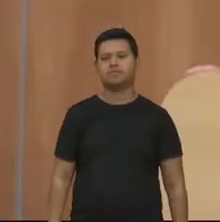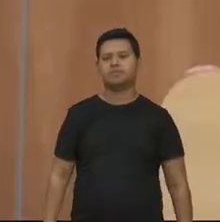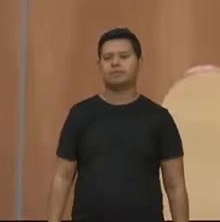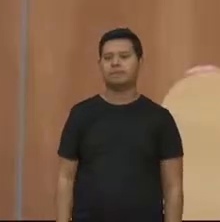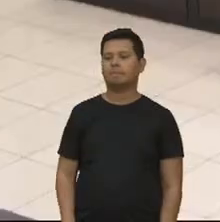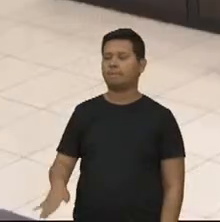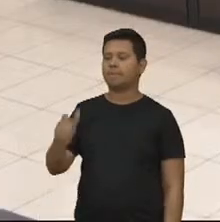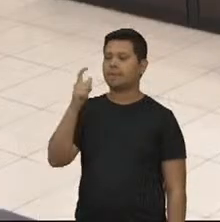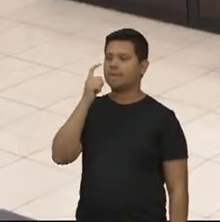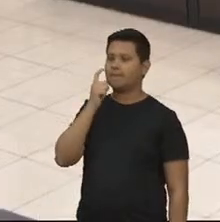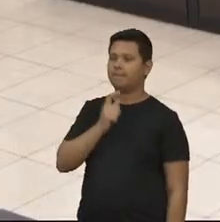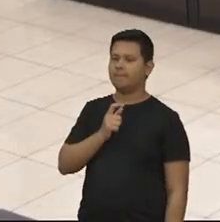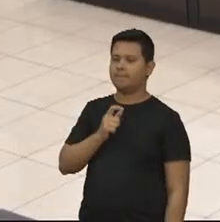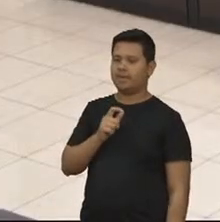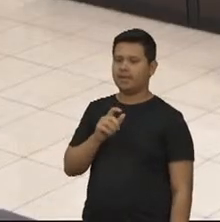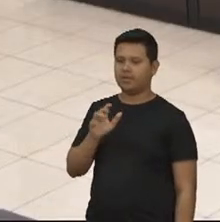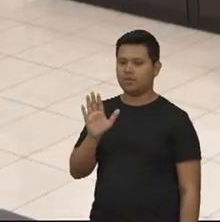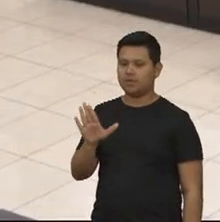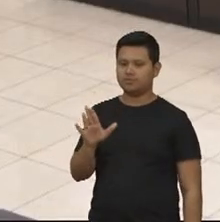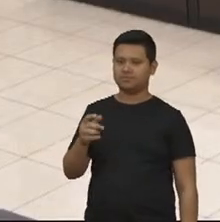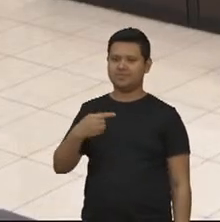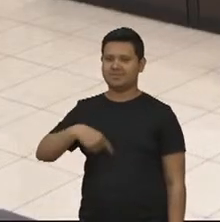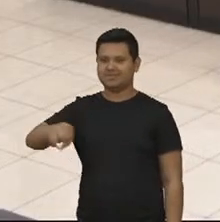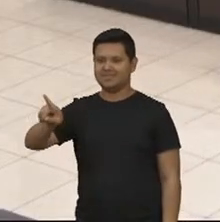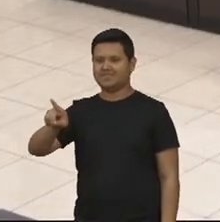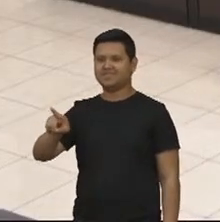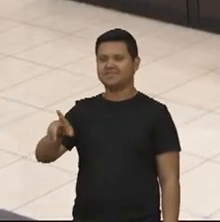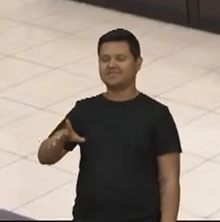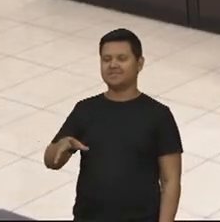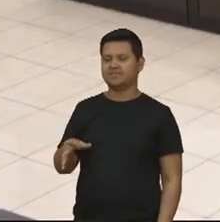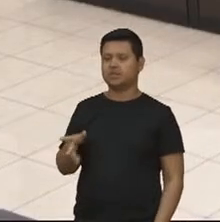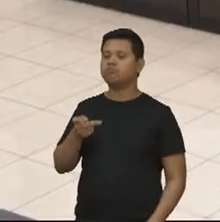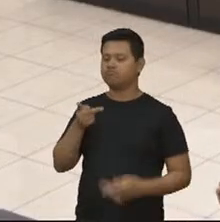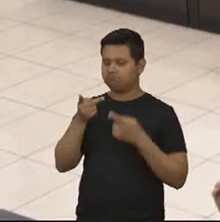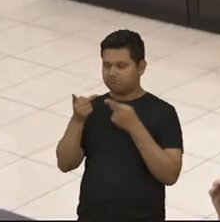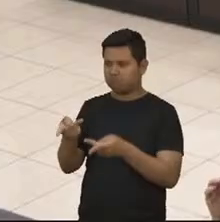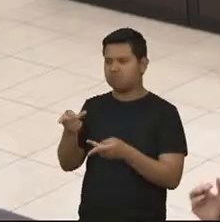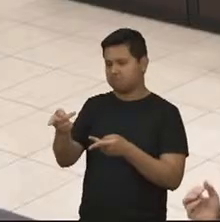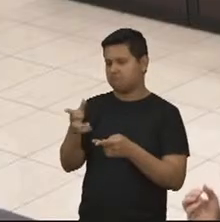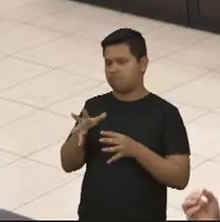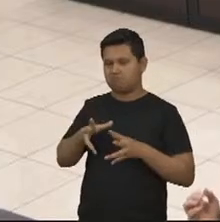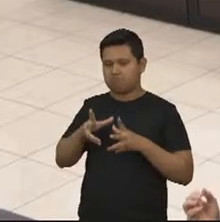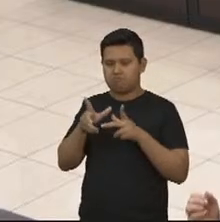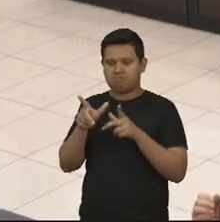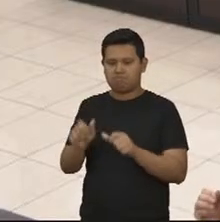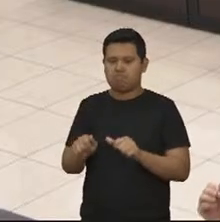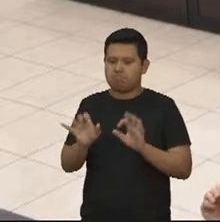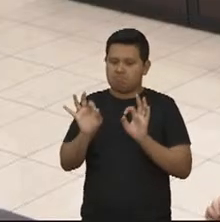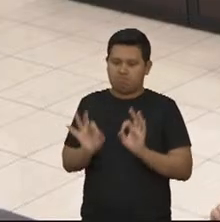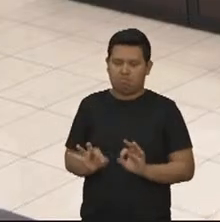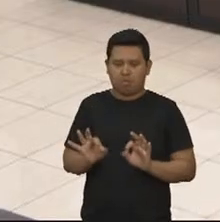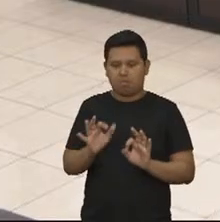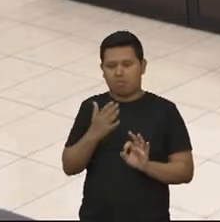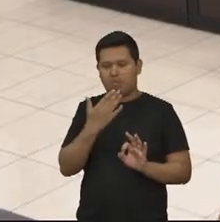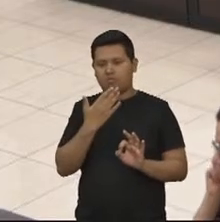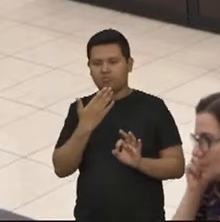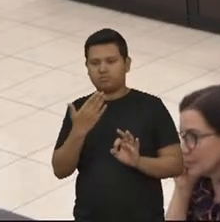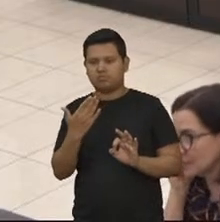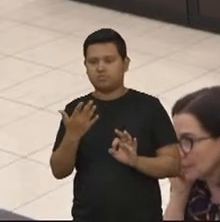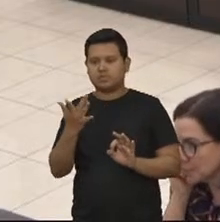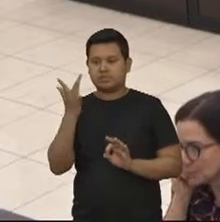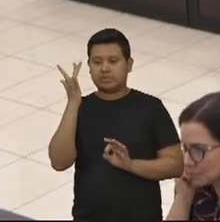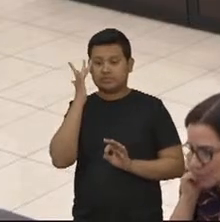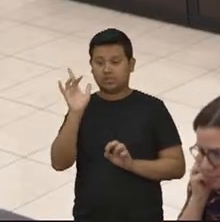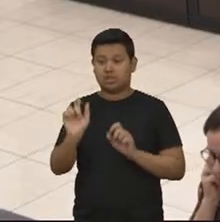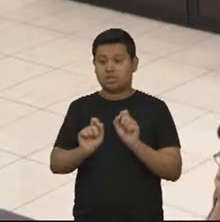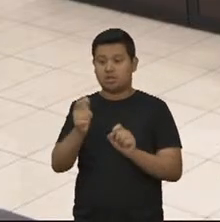Belém, realmente, cara, eu estive no local, estava tudo caminhando certinho e tal, eu até achei que